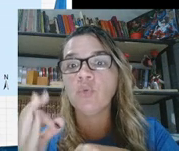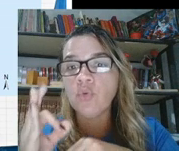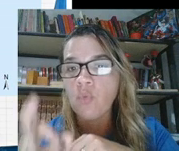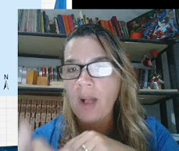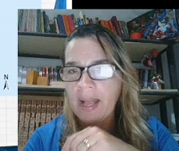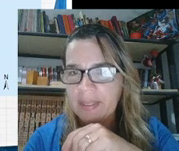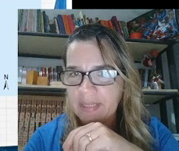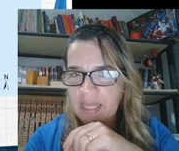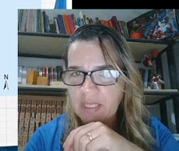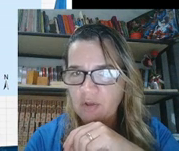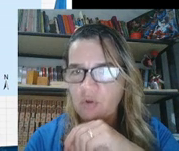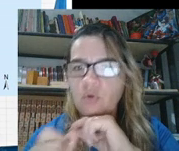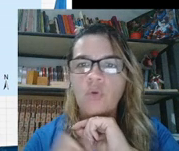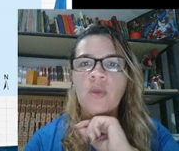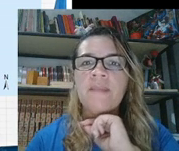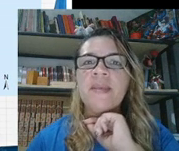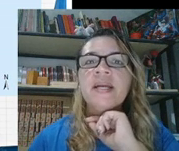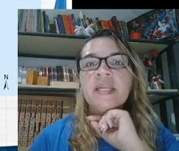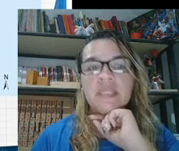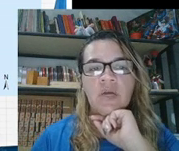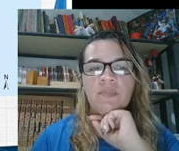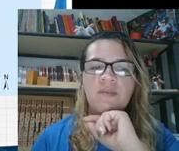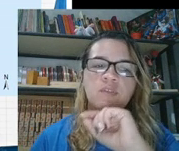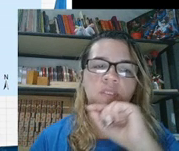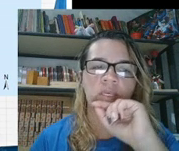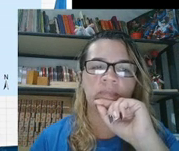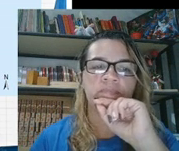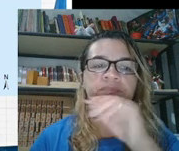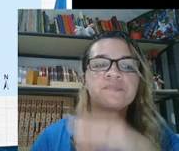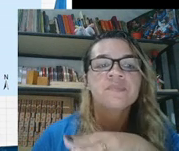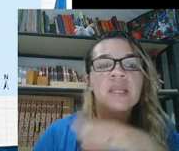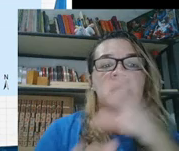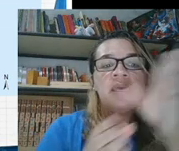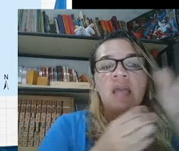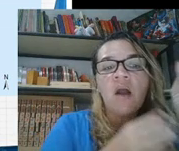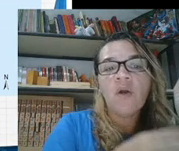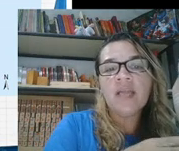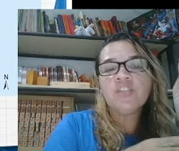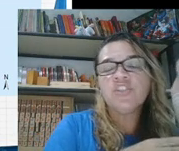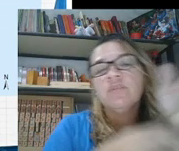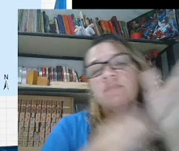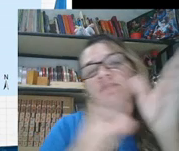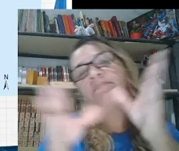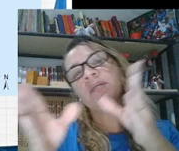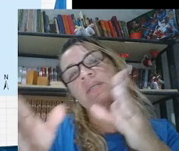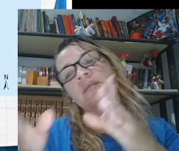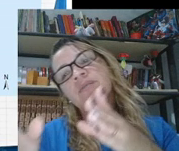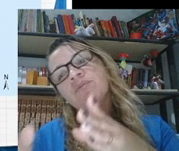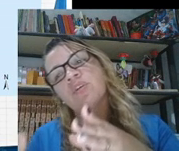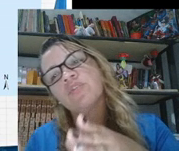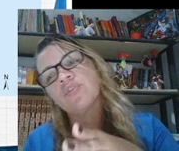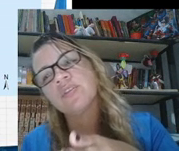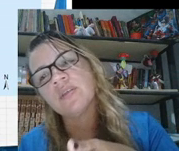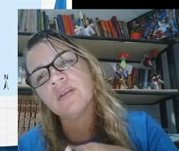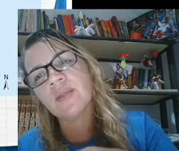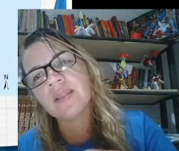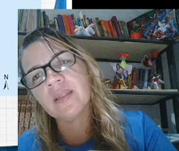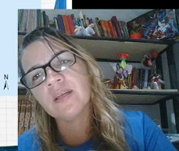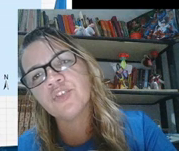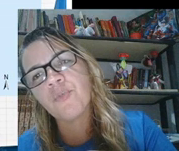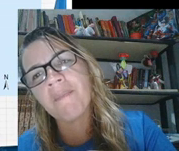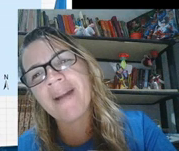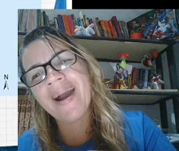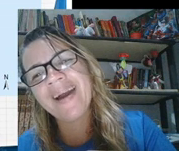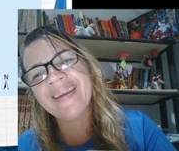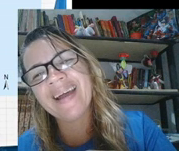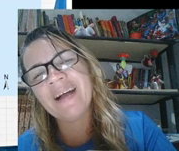e Uruguai. Tá aí, ó. Coloquei bem grandão para você. E a oeste, banhando o nosso Oceano